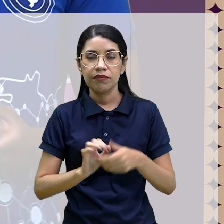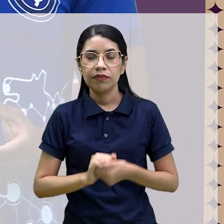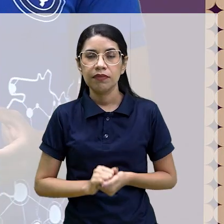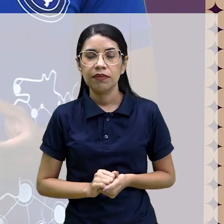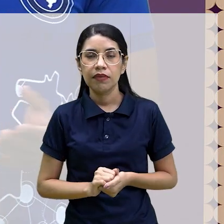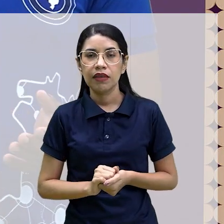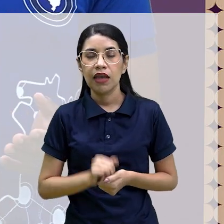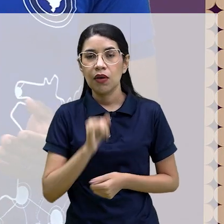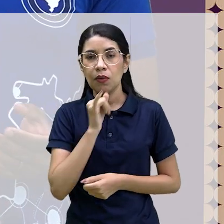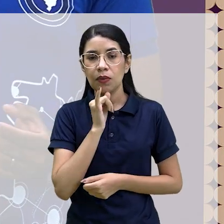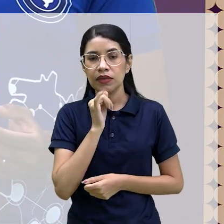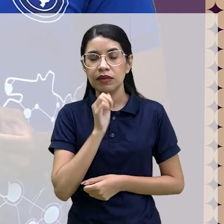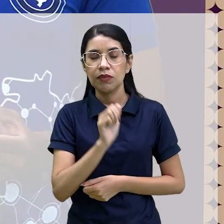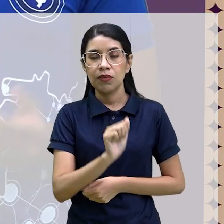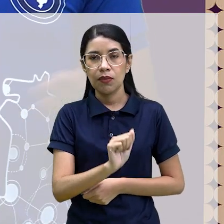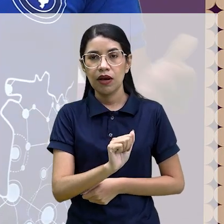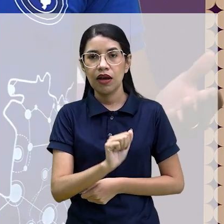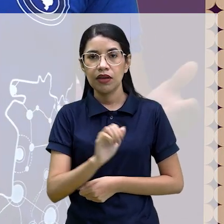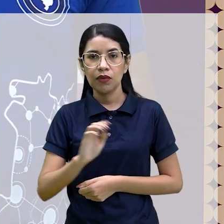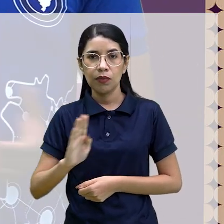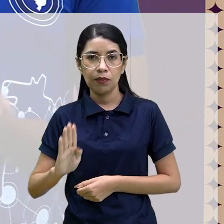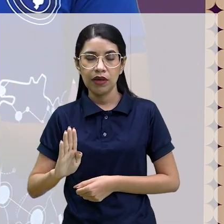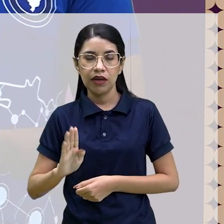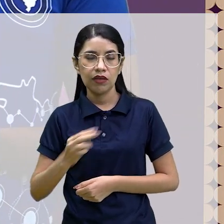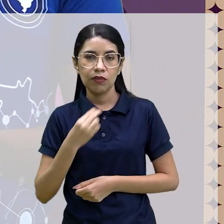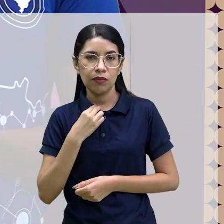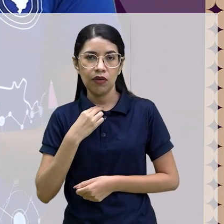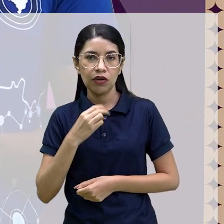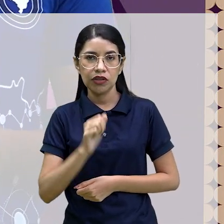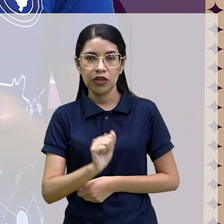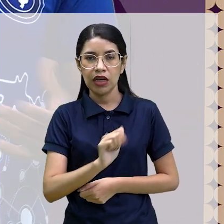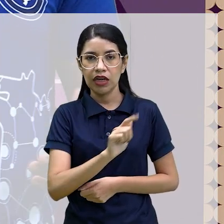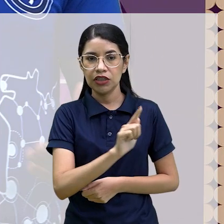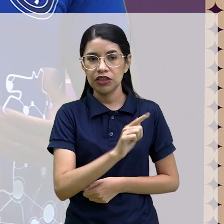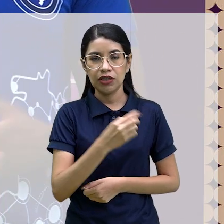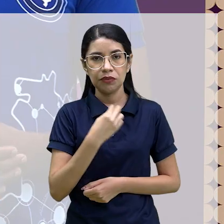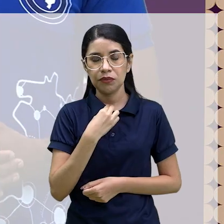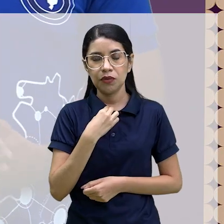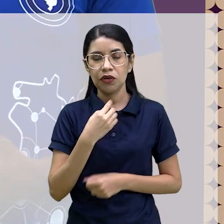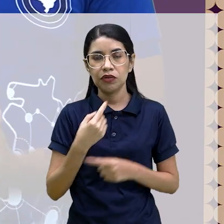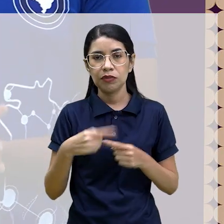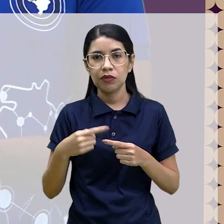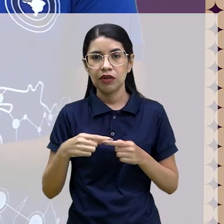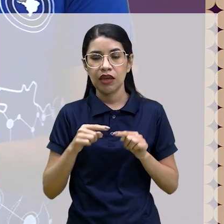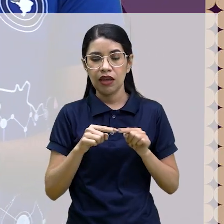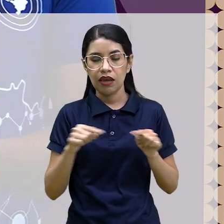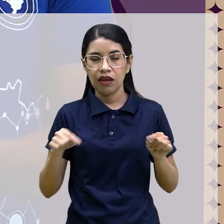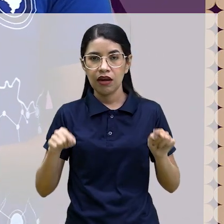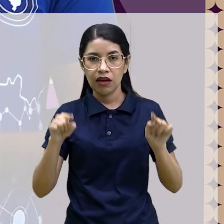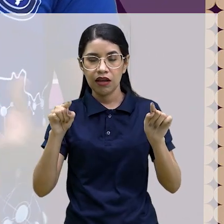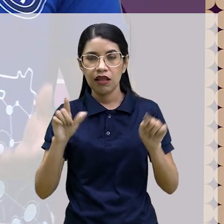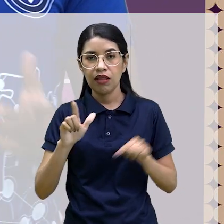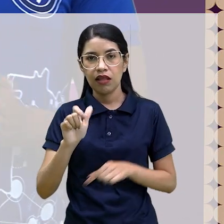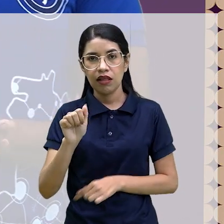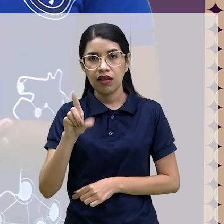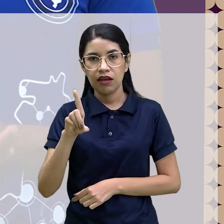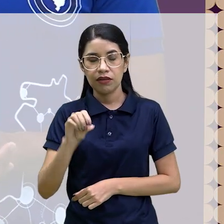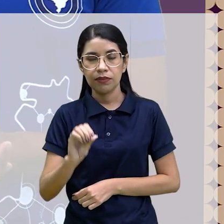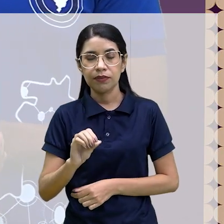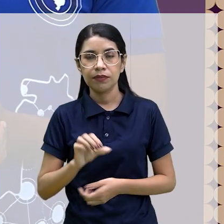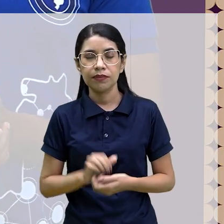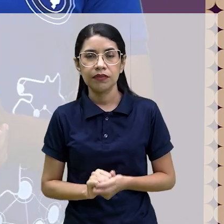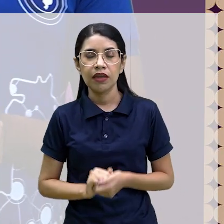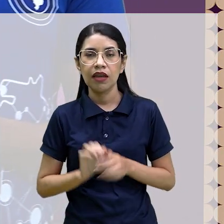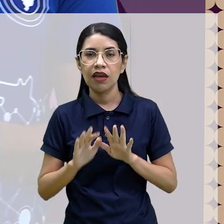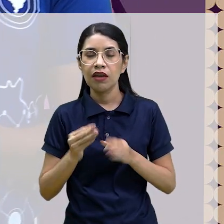assim. No caso do vértice A, o B e nem o G podem contar, porque aí eles formam lados, beleza? E aí,